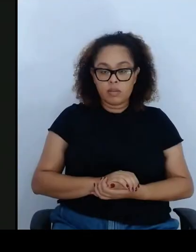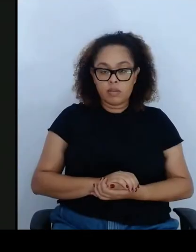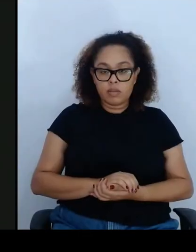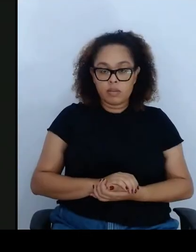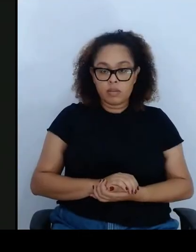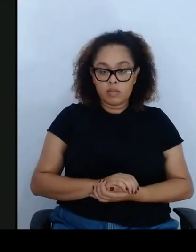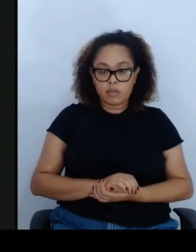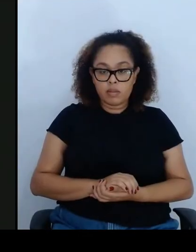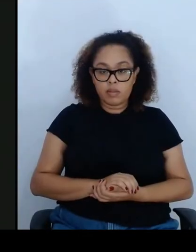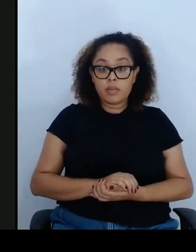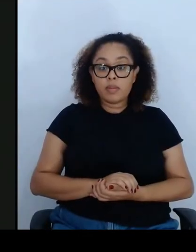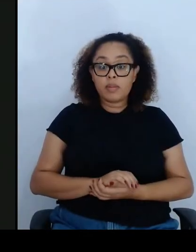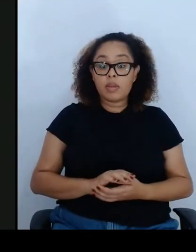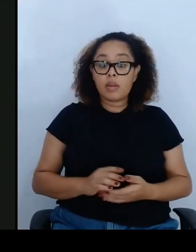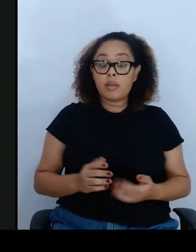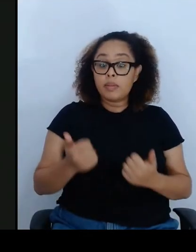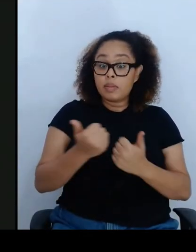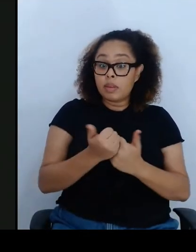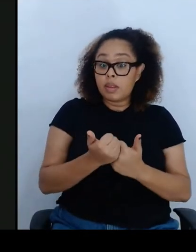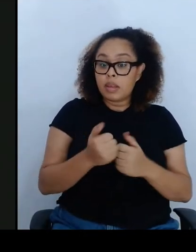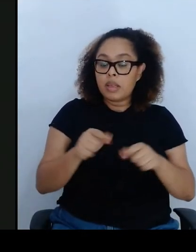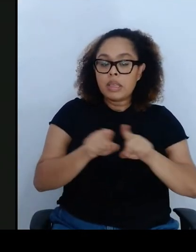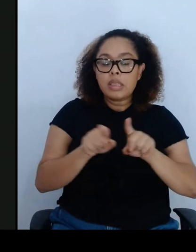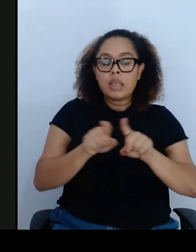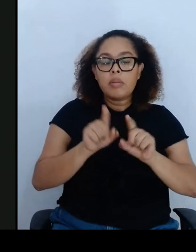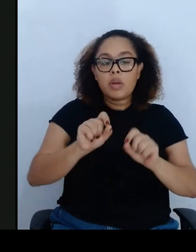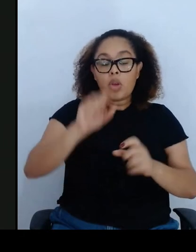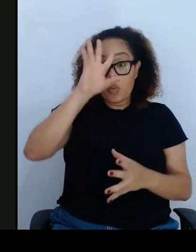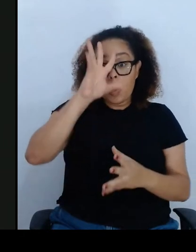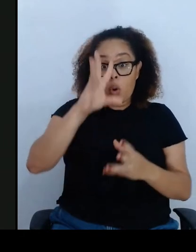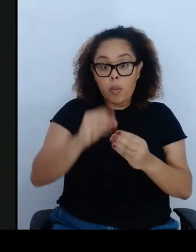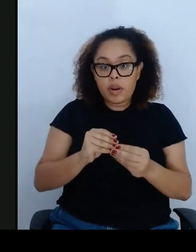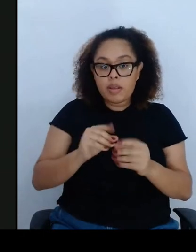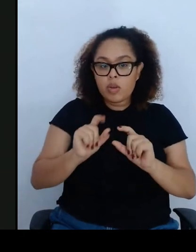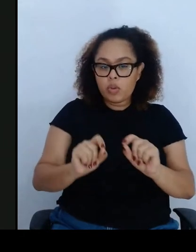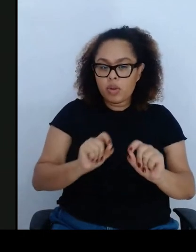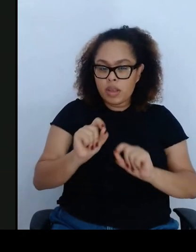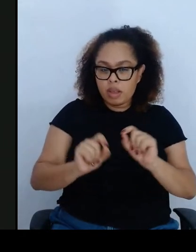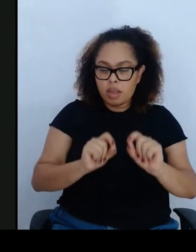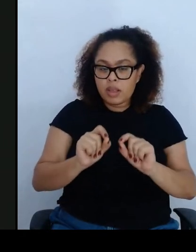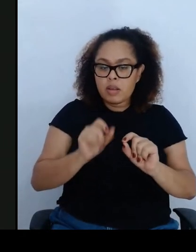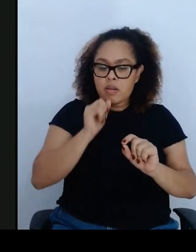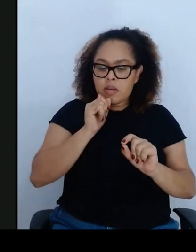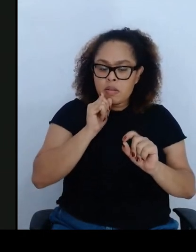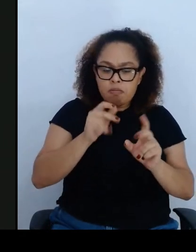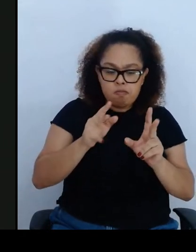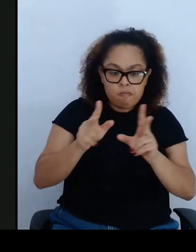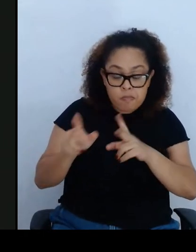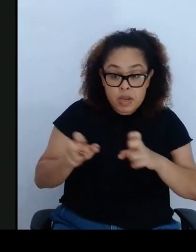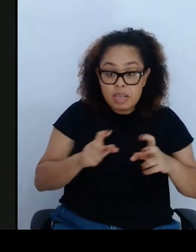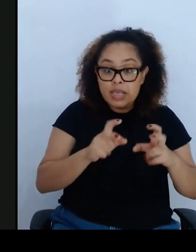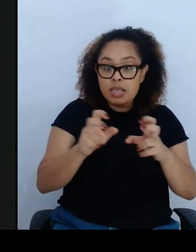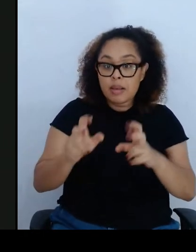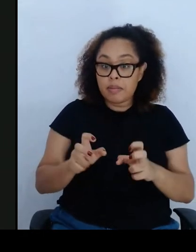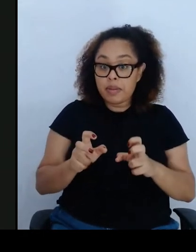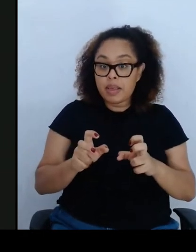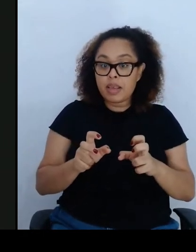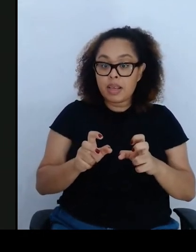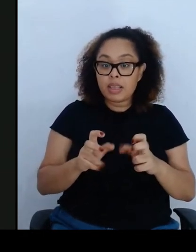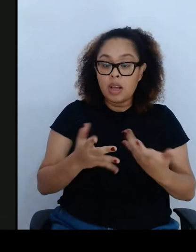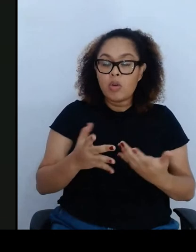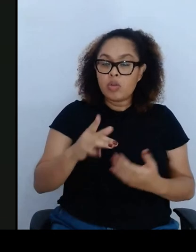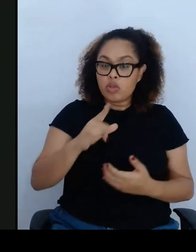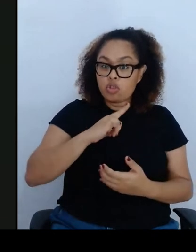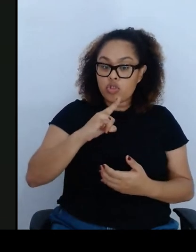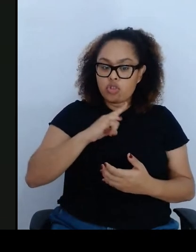e também uma imagem que ele que ele reconhecia ou seja havia uma